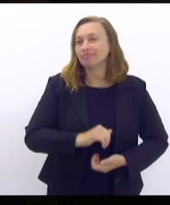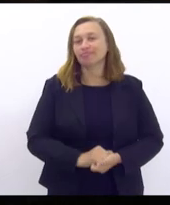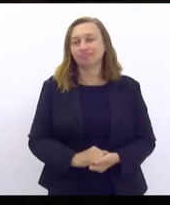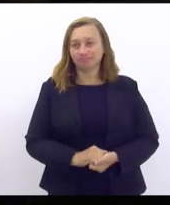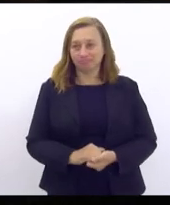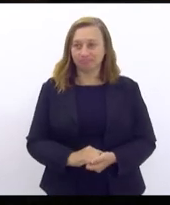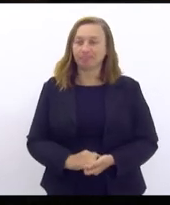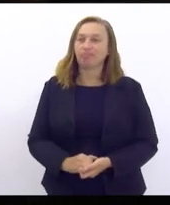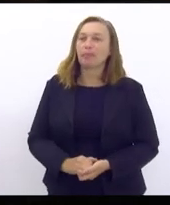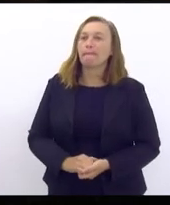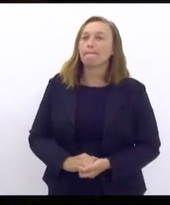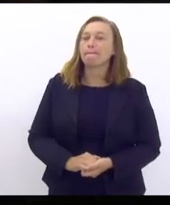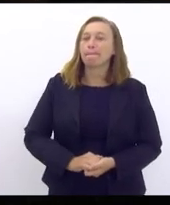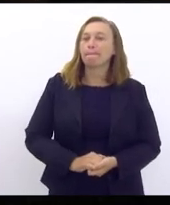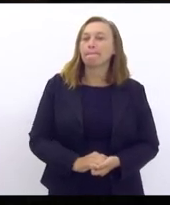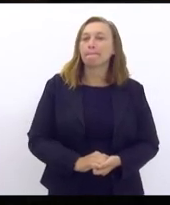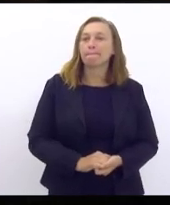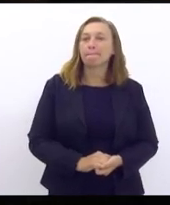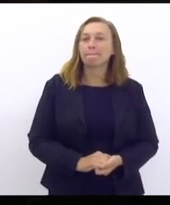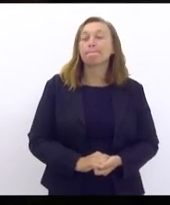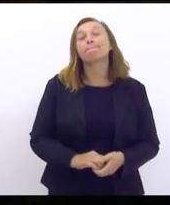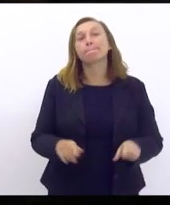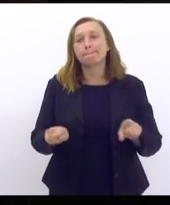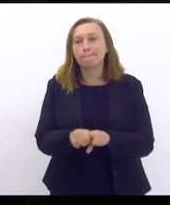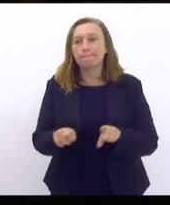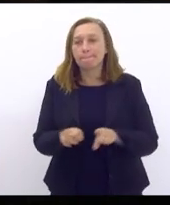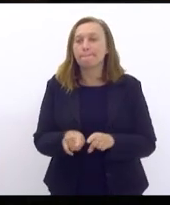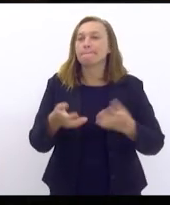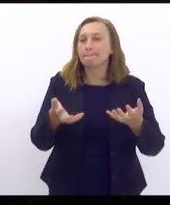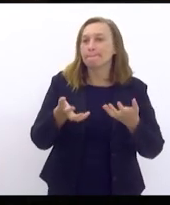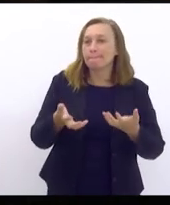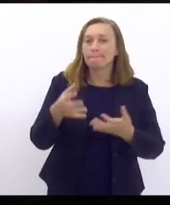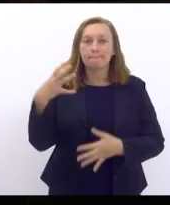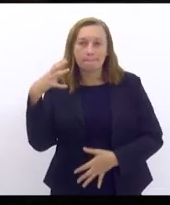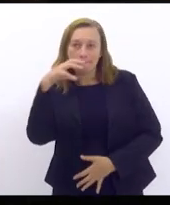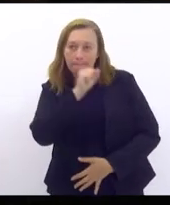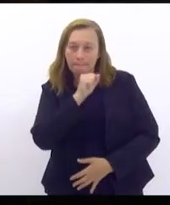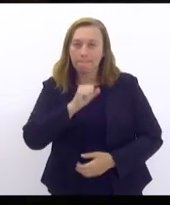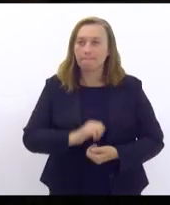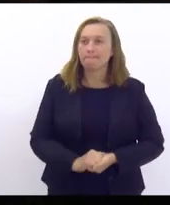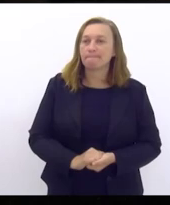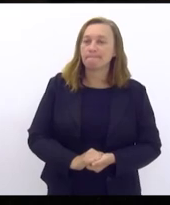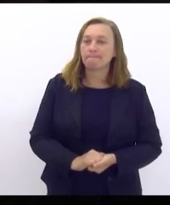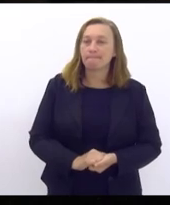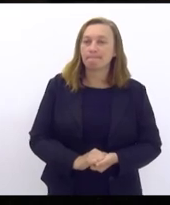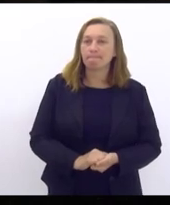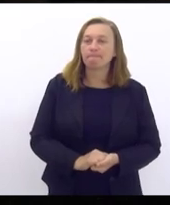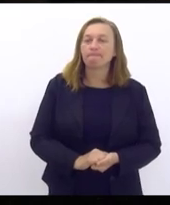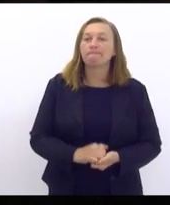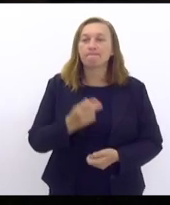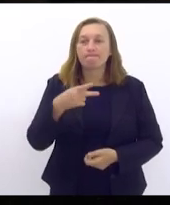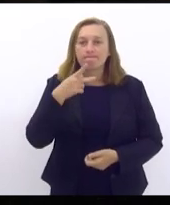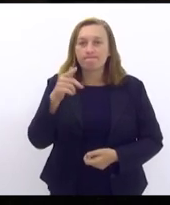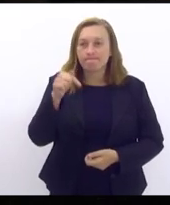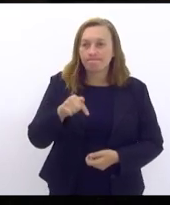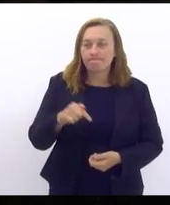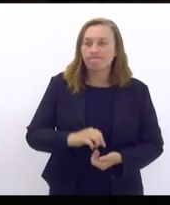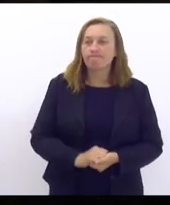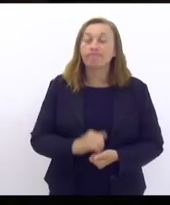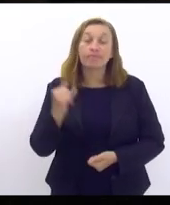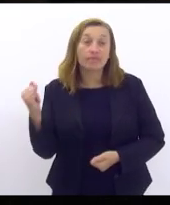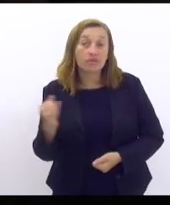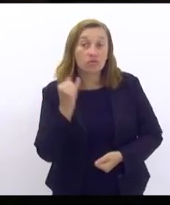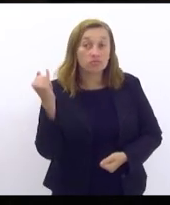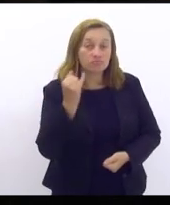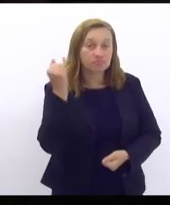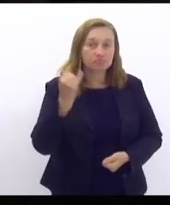vocês hoje. E também queria, de forma muito rápida, reforçar aqui a